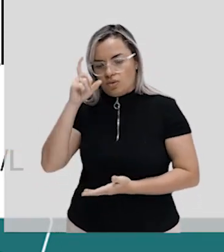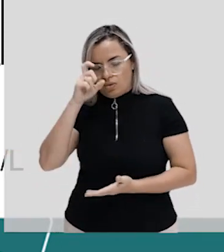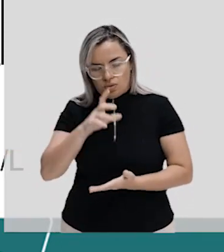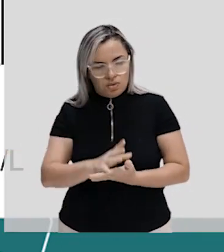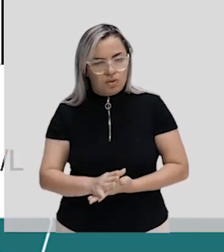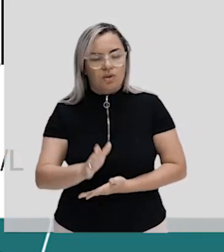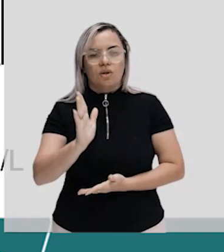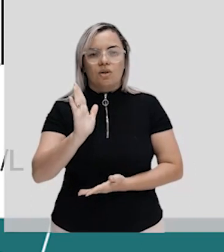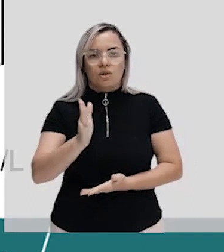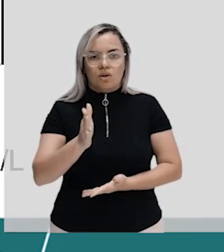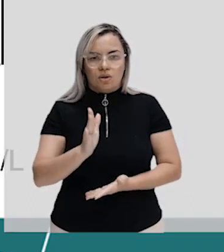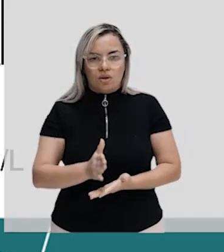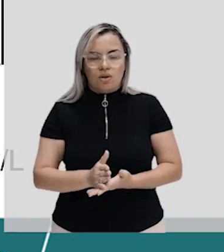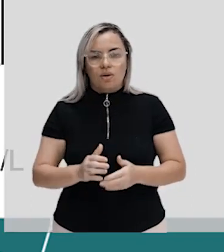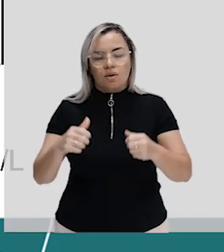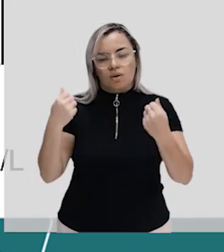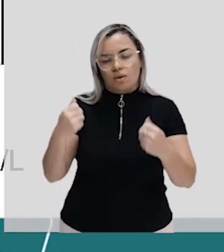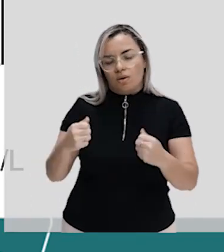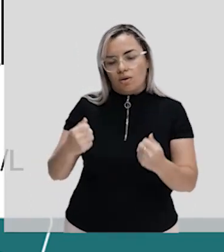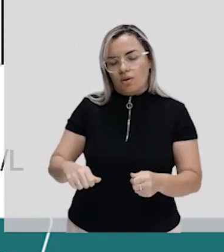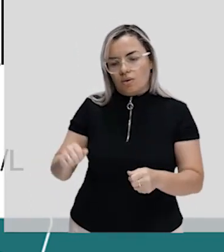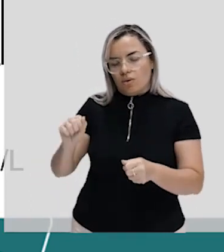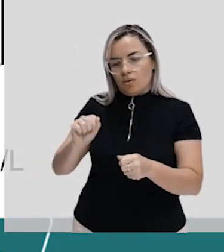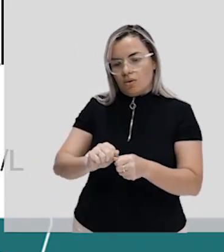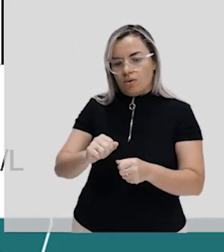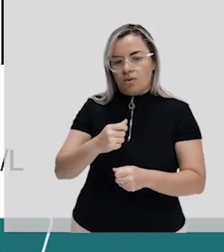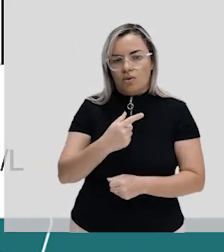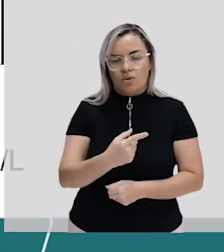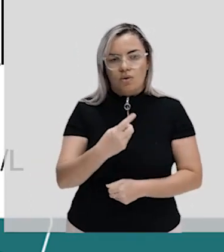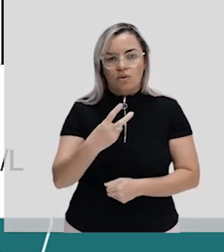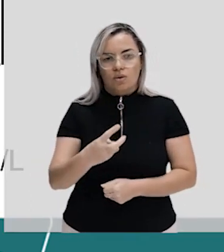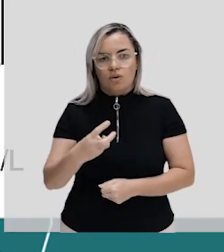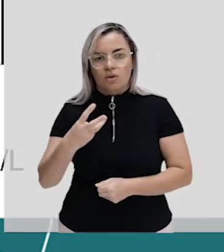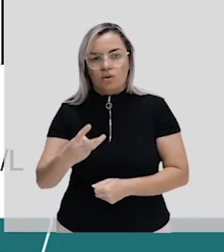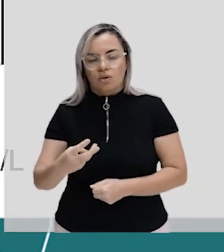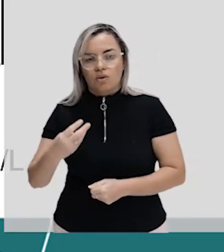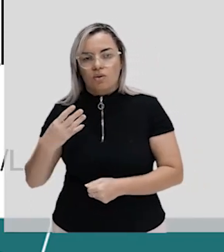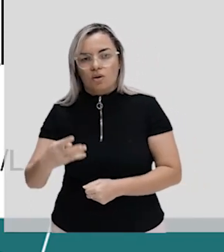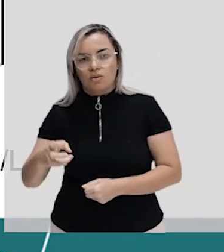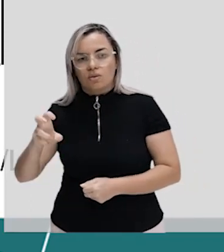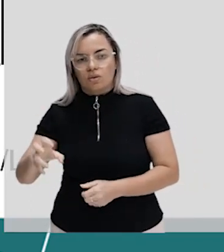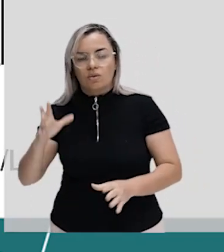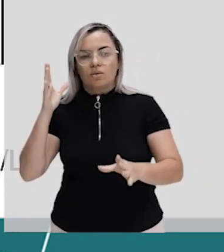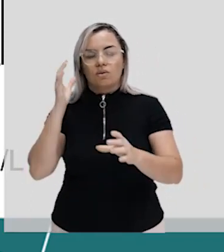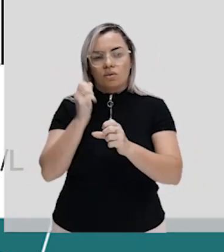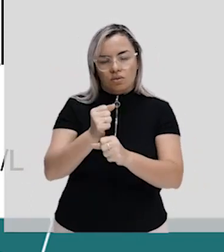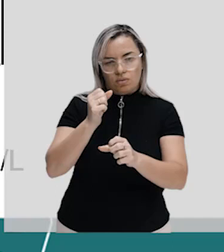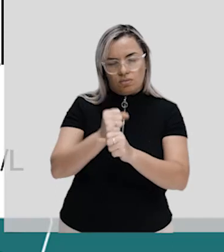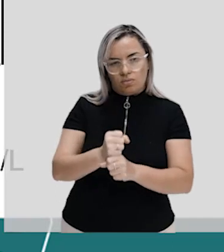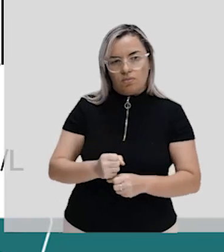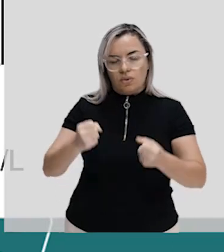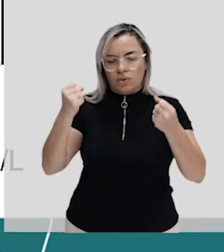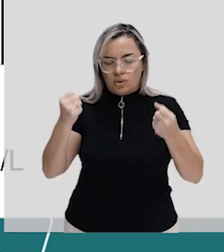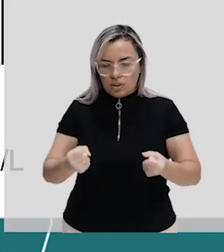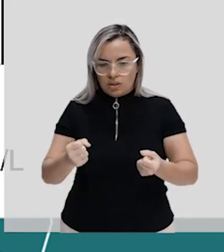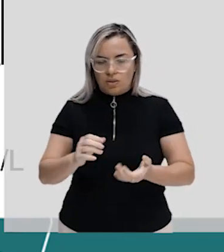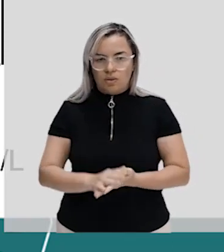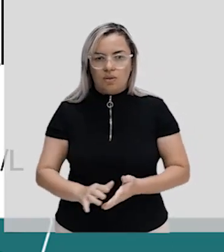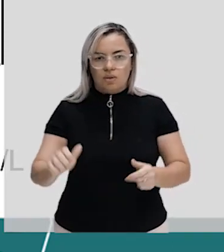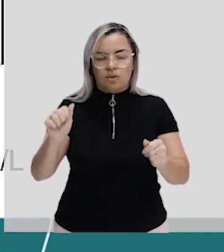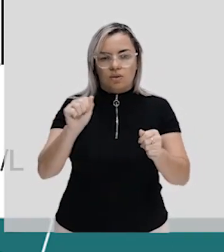vai precisar fazer 5 cálculos. Para quê? Para poder depois fazer